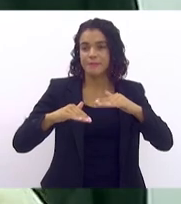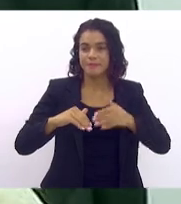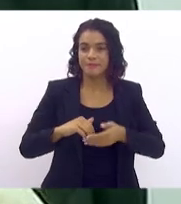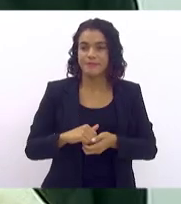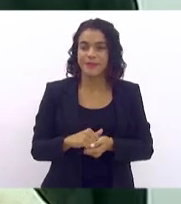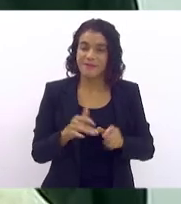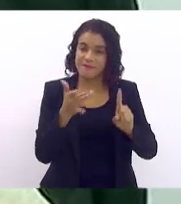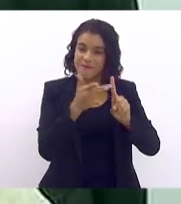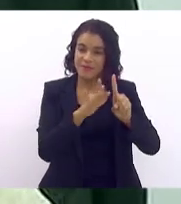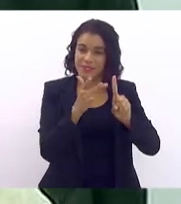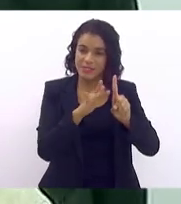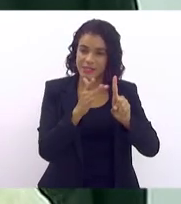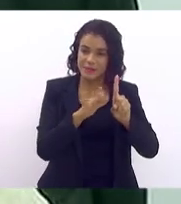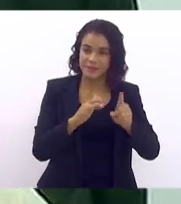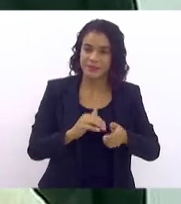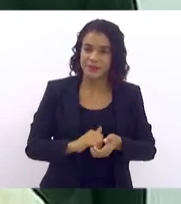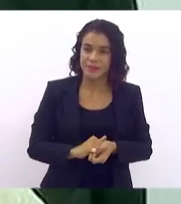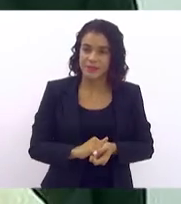vítimas.